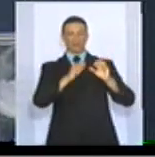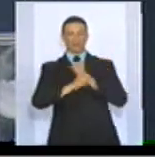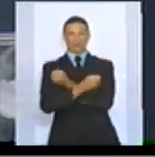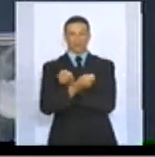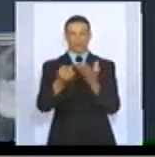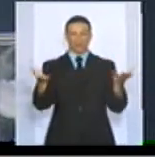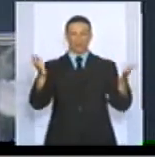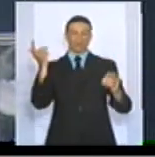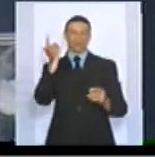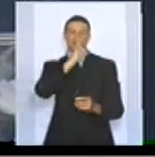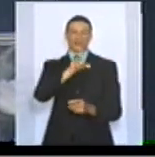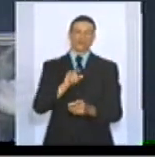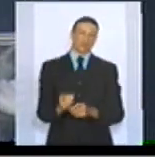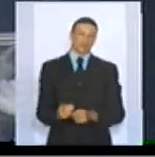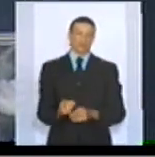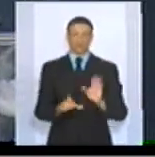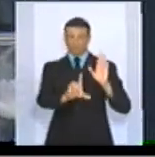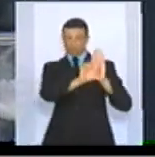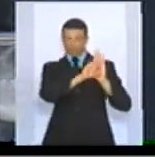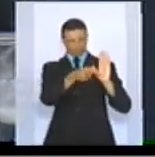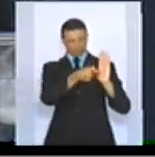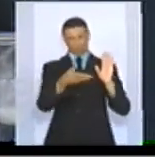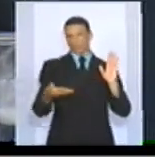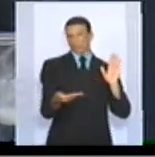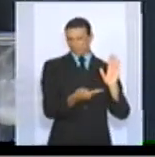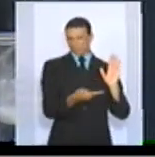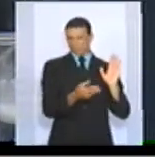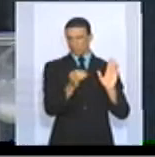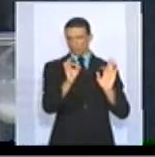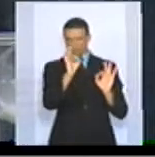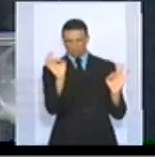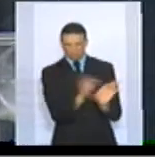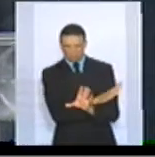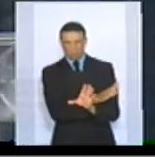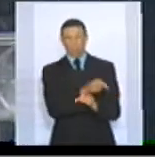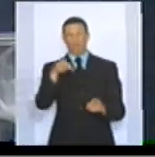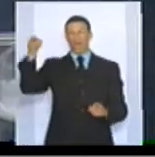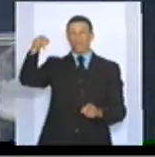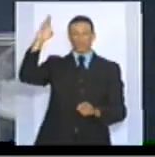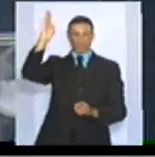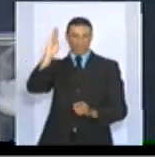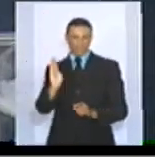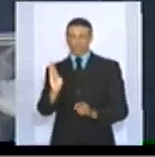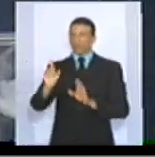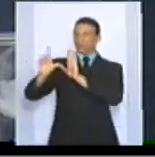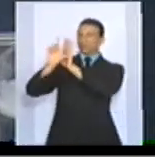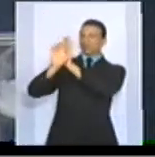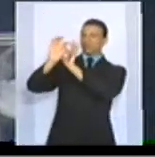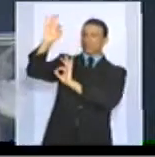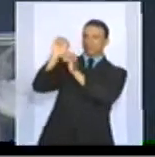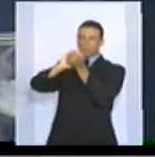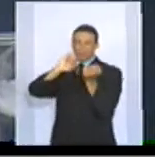distribuição. Essa legislação construída desse modo dotou o Brasil de uma legislação flexível,